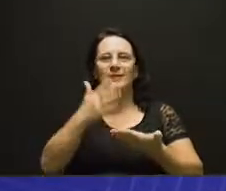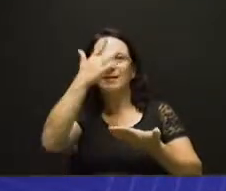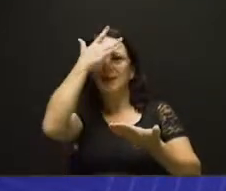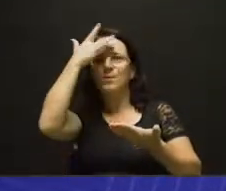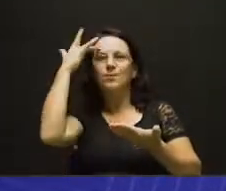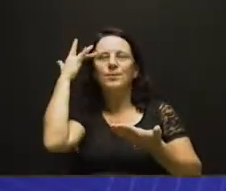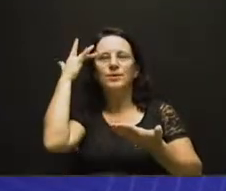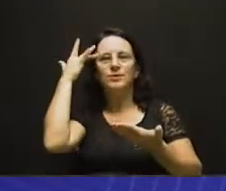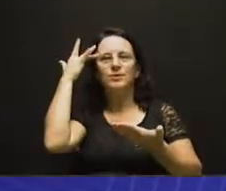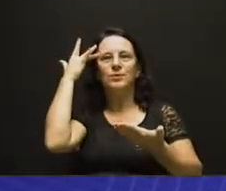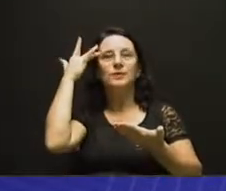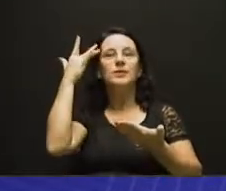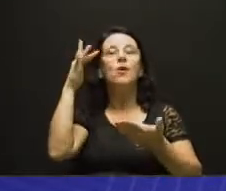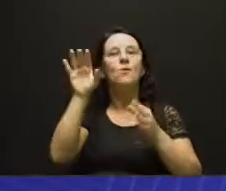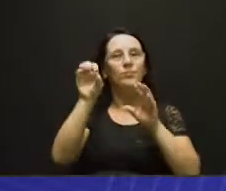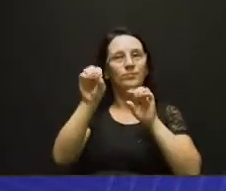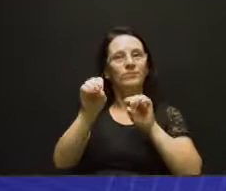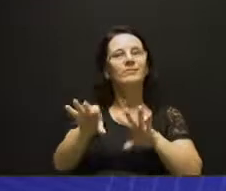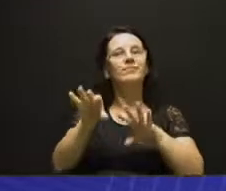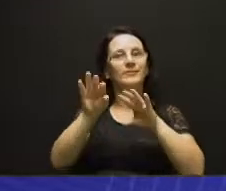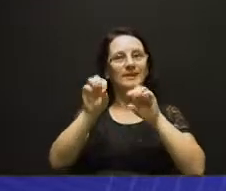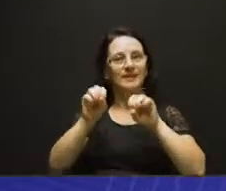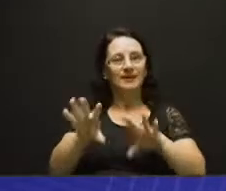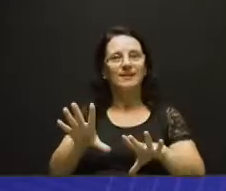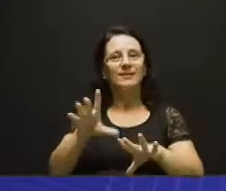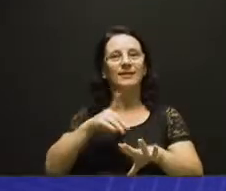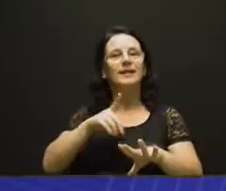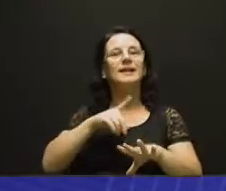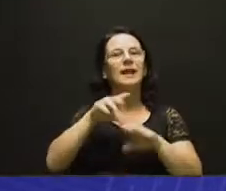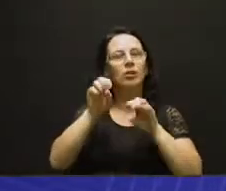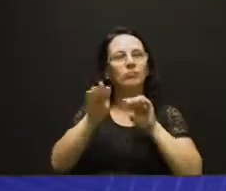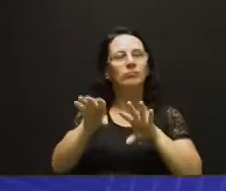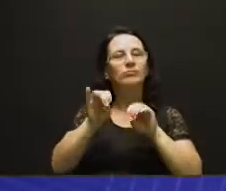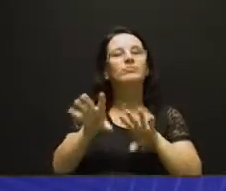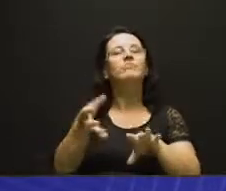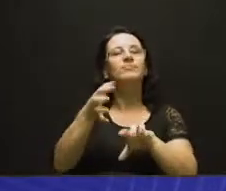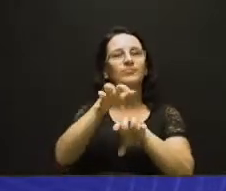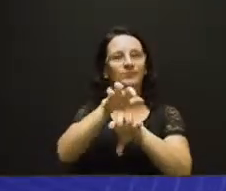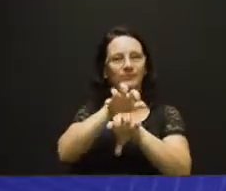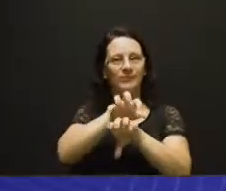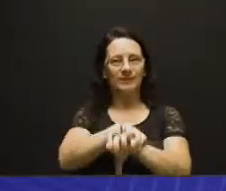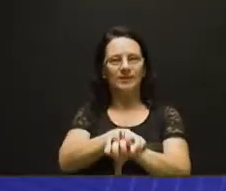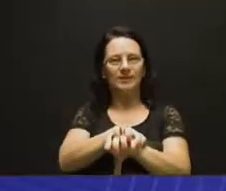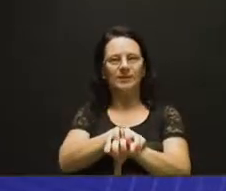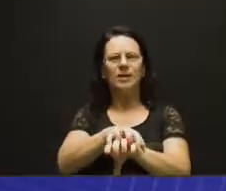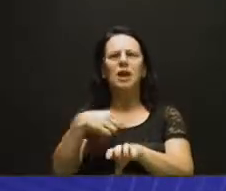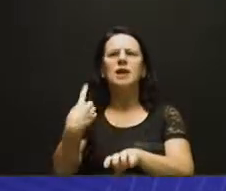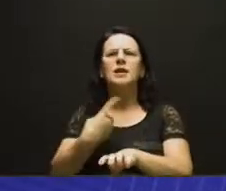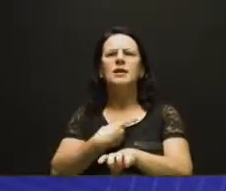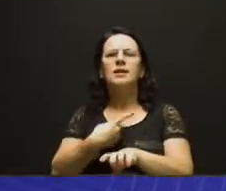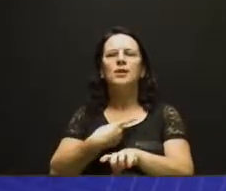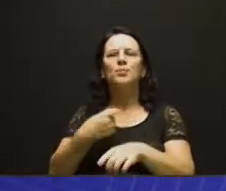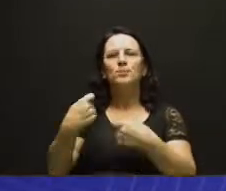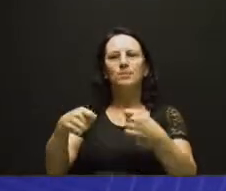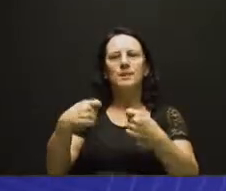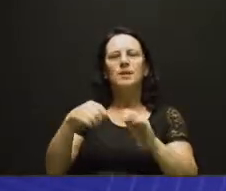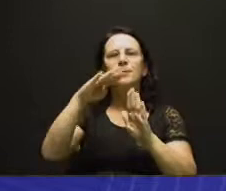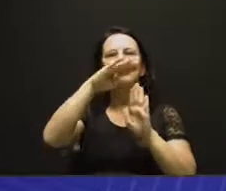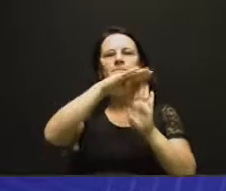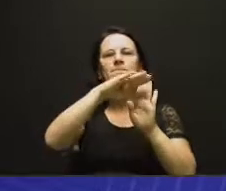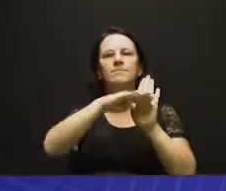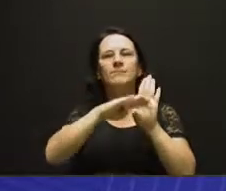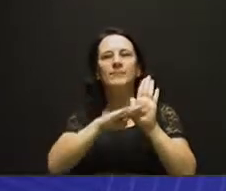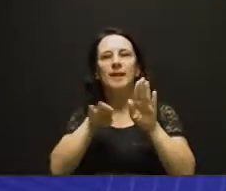que estão educando para que haja educação inclusiva então o que a gente tem que pagar quais são as premissas